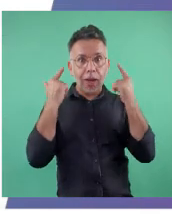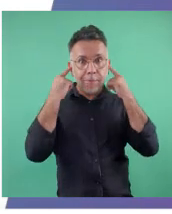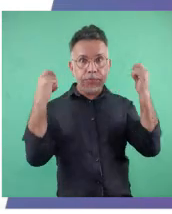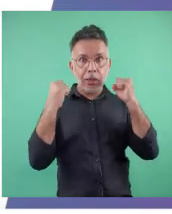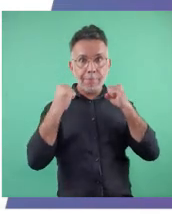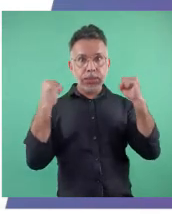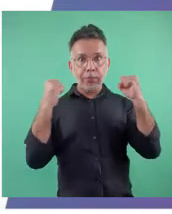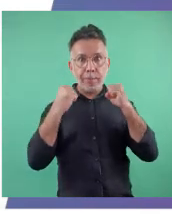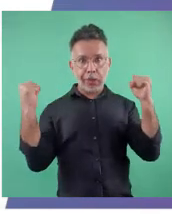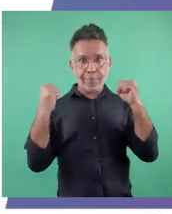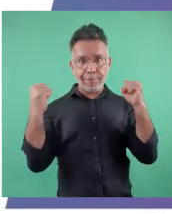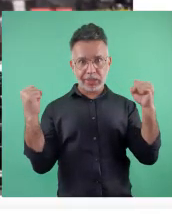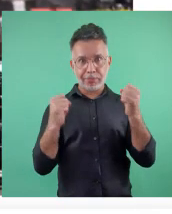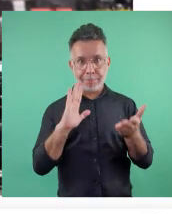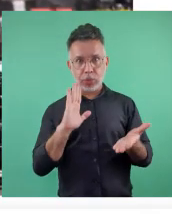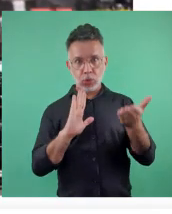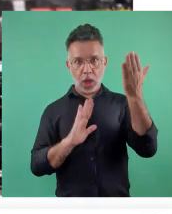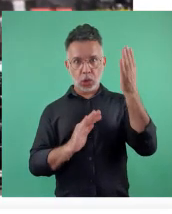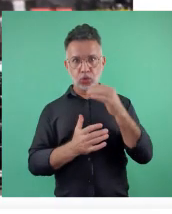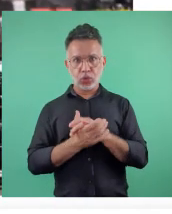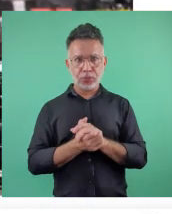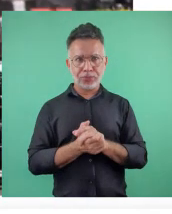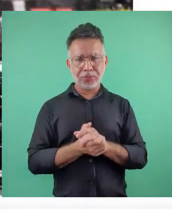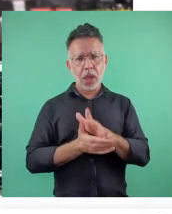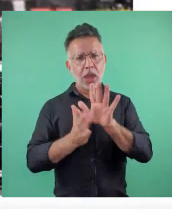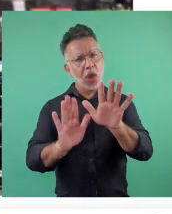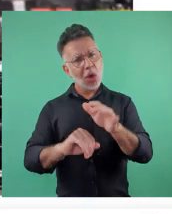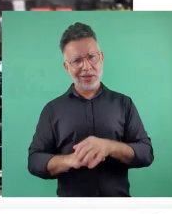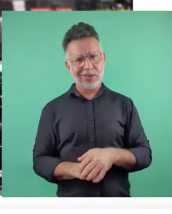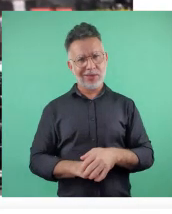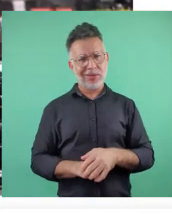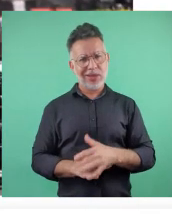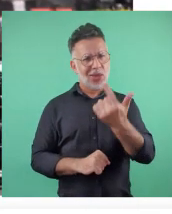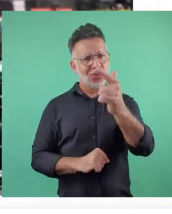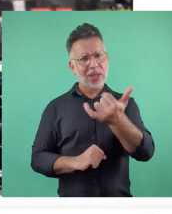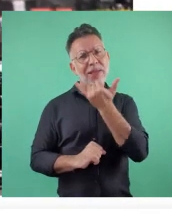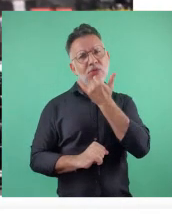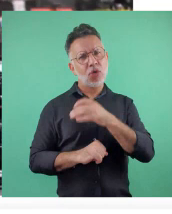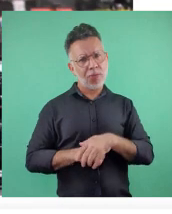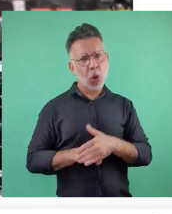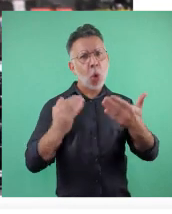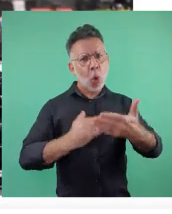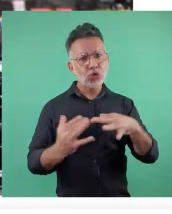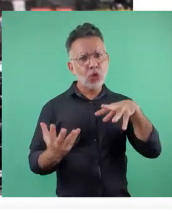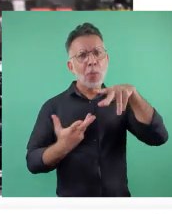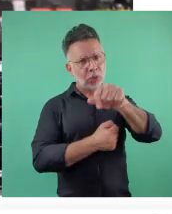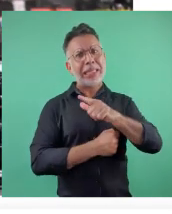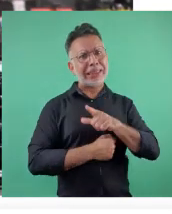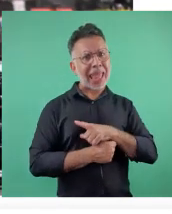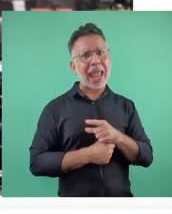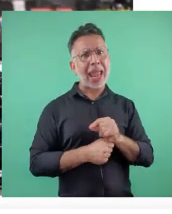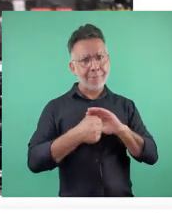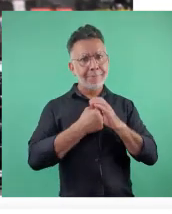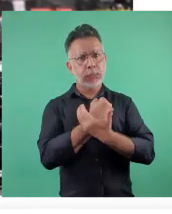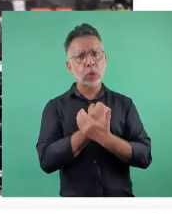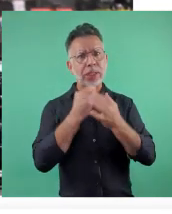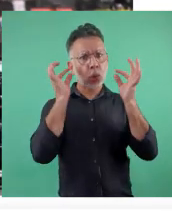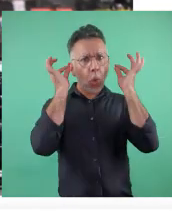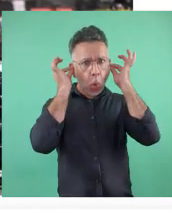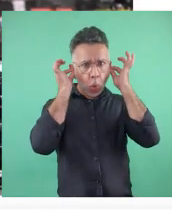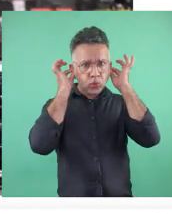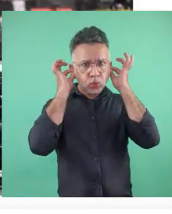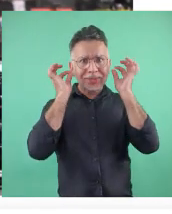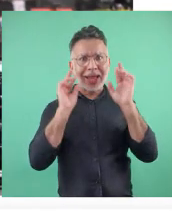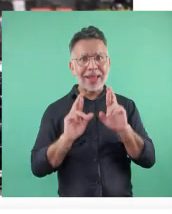está exposto a sons de intensidade muito elevadas. E não tem mais desculpa. Hoje, o mundo inteiro tem protetores